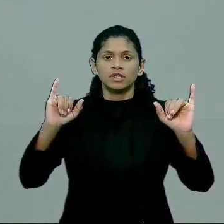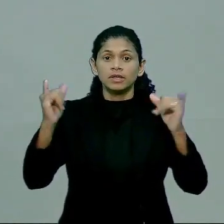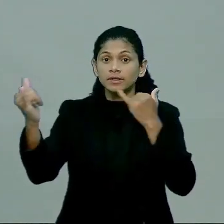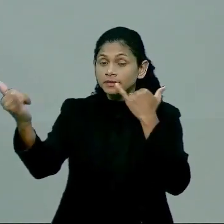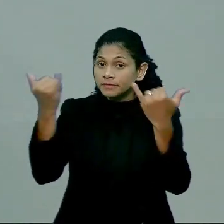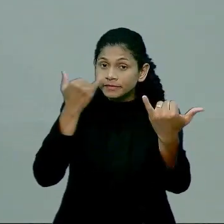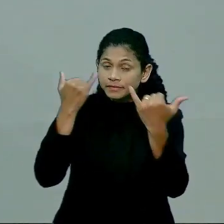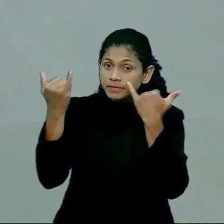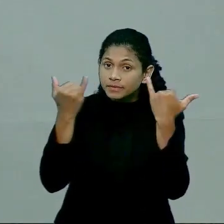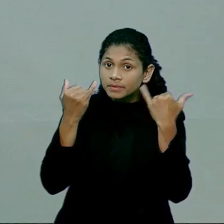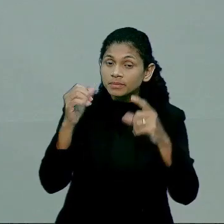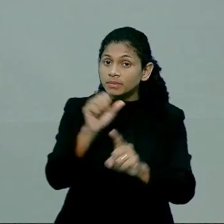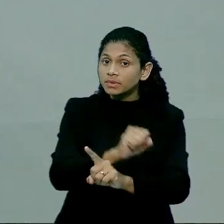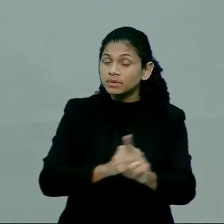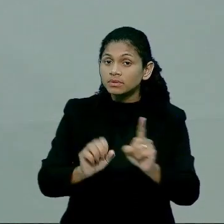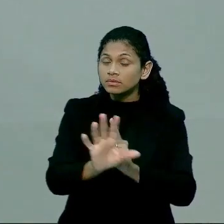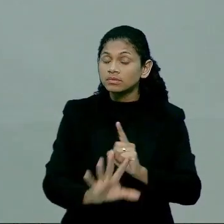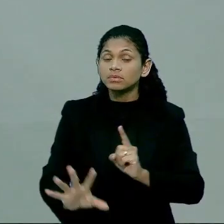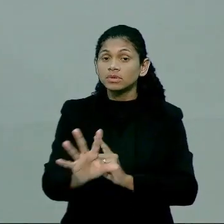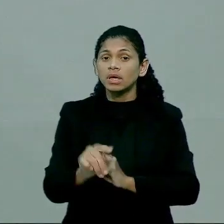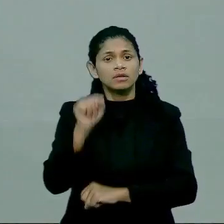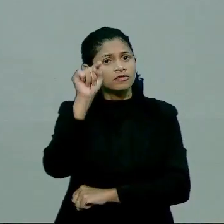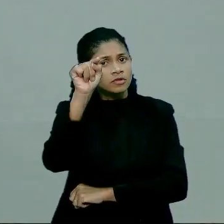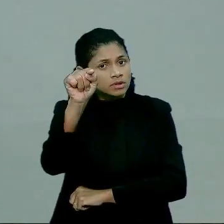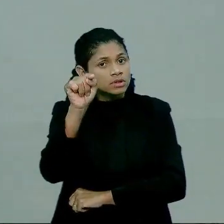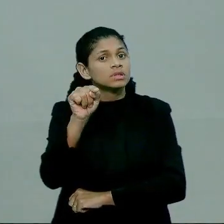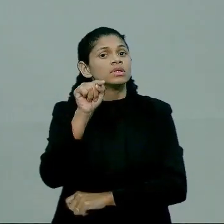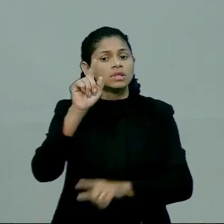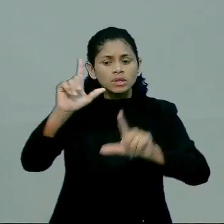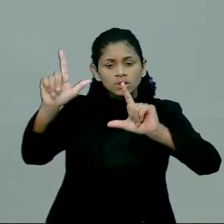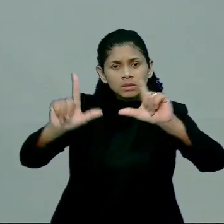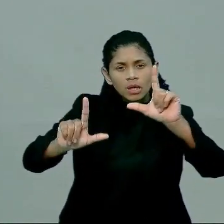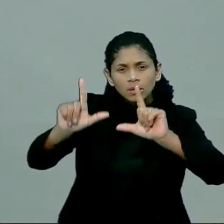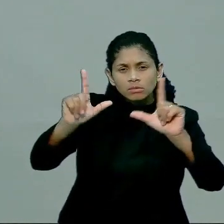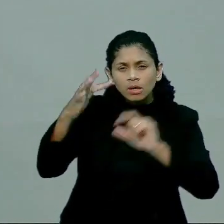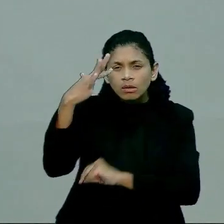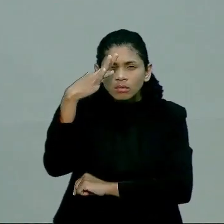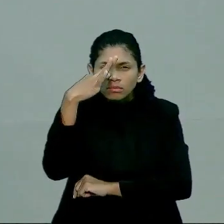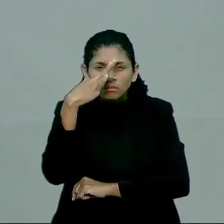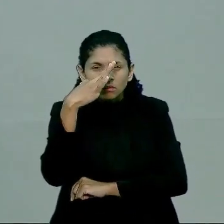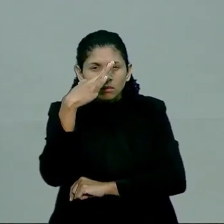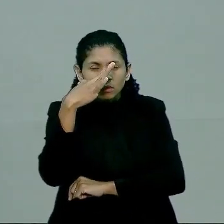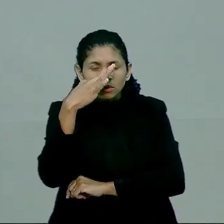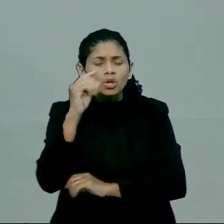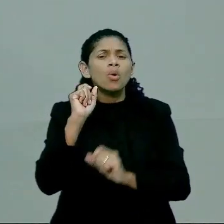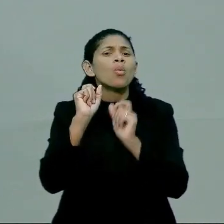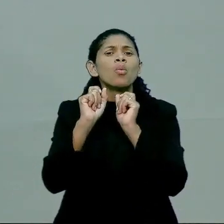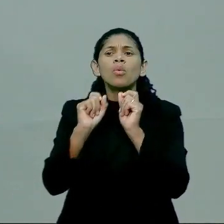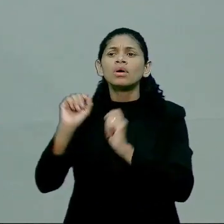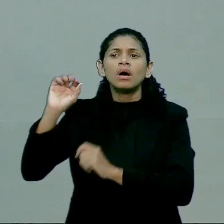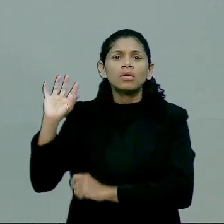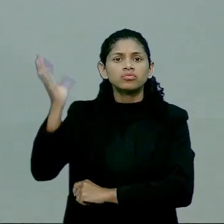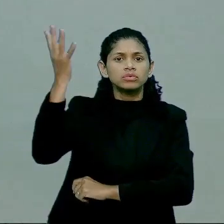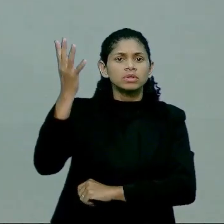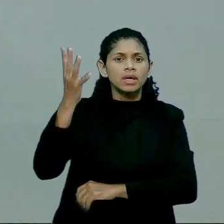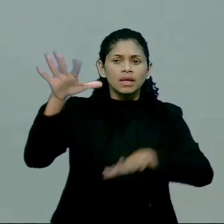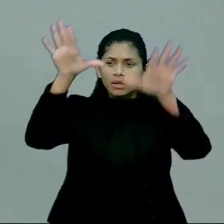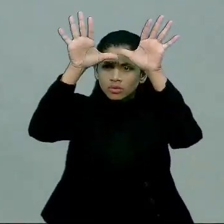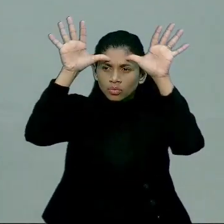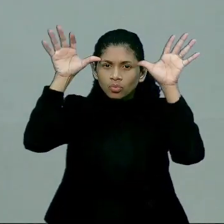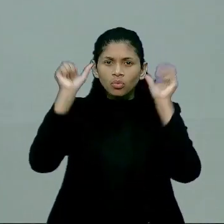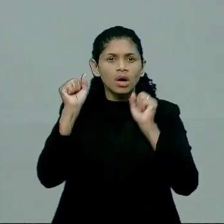da velinha apaga a situação que tá ocorrendo aqui no Acre o Brasil e no mundo né pra gente não ficar aí